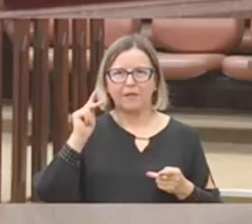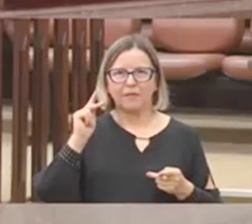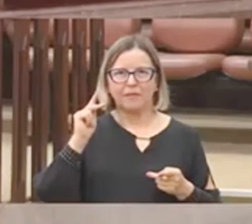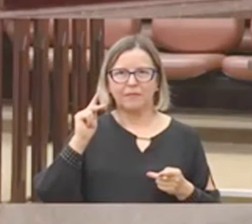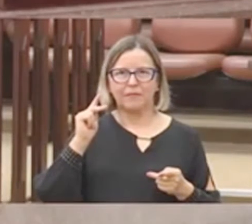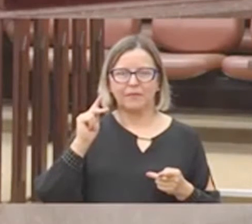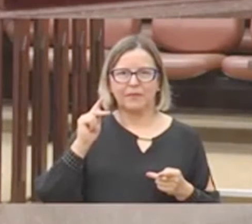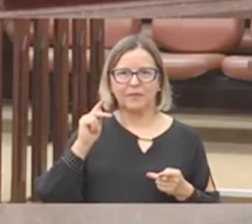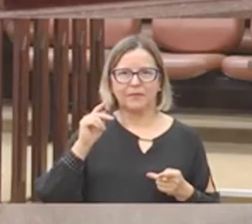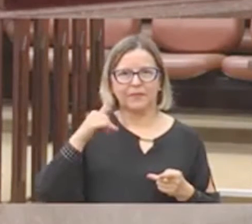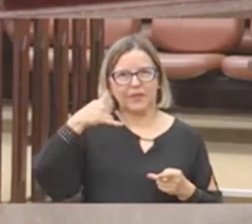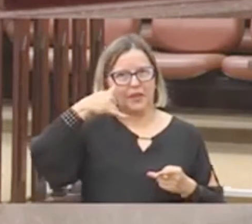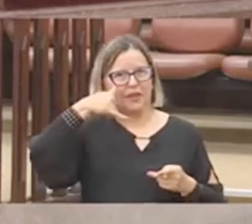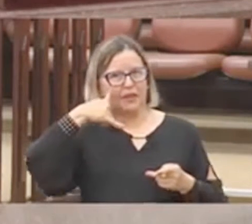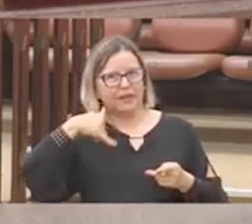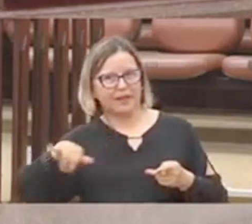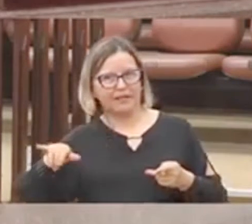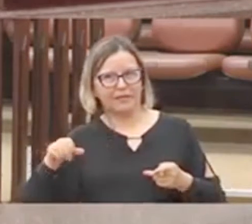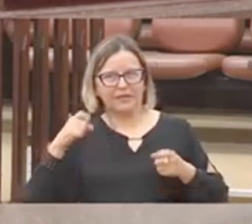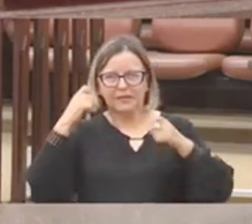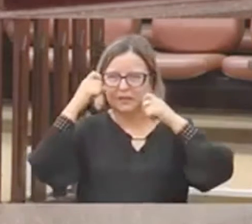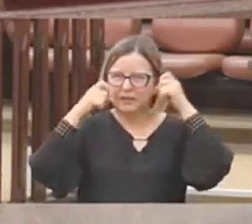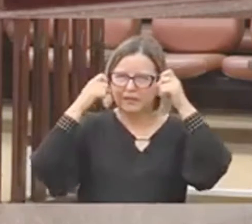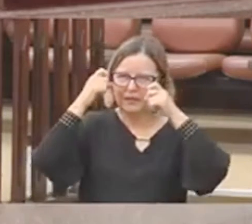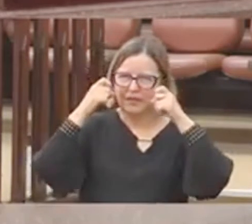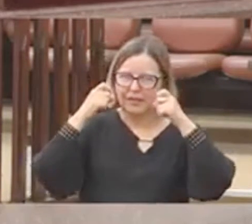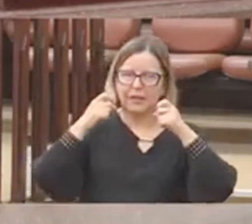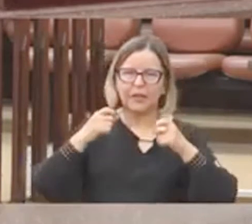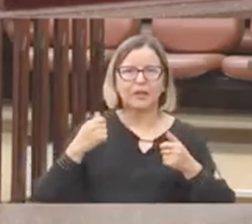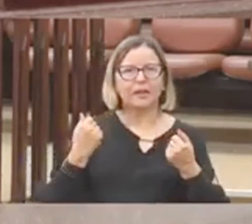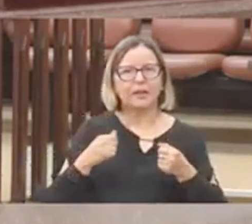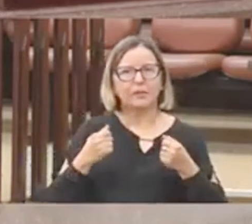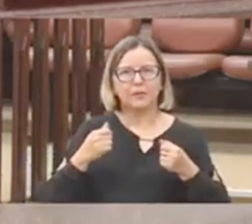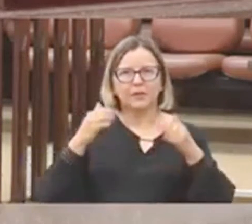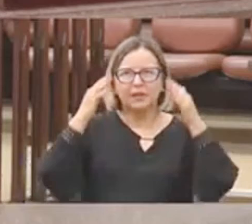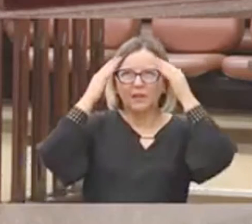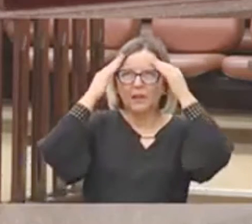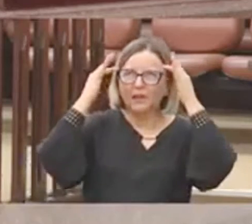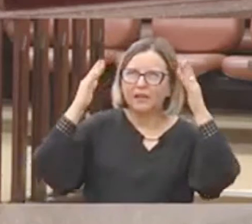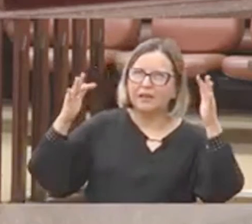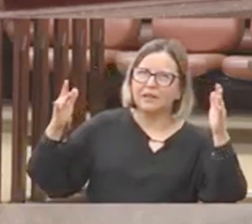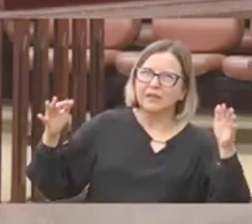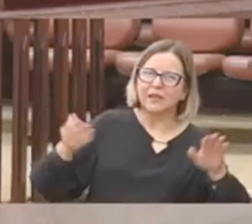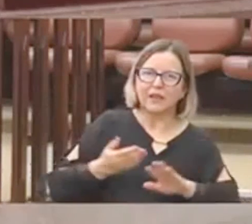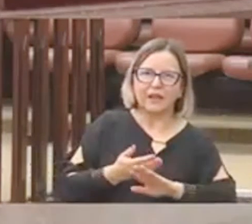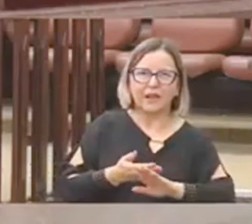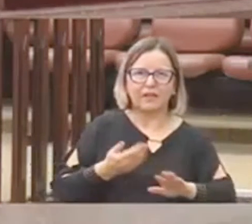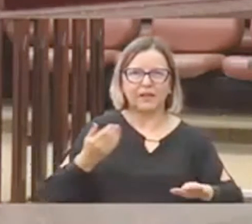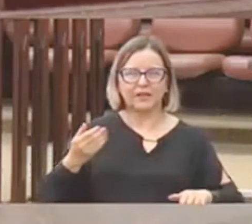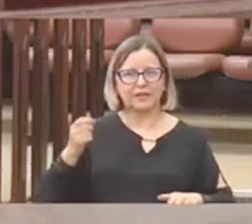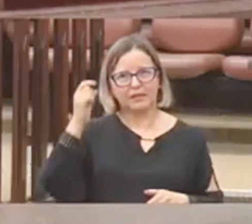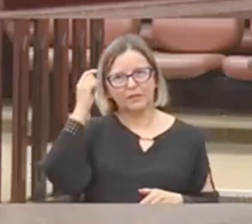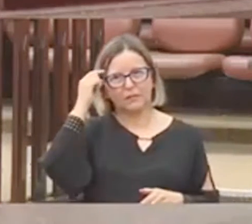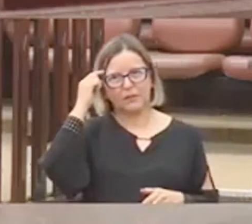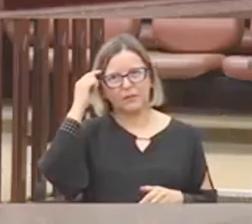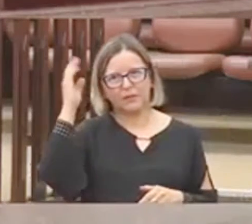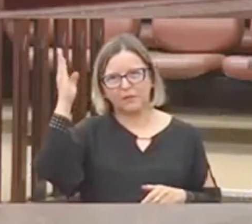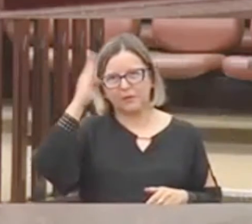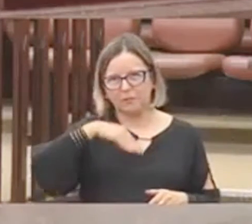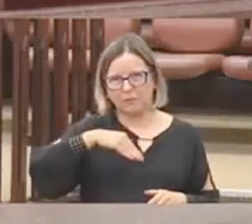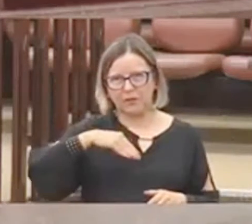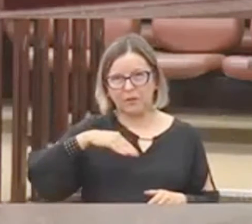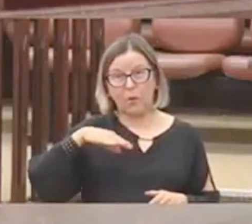distrair, afastando os pensamentos ruins ou controlando o seu medo, como se